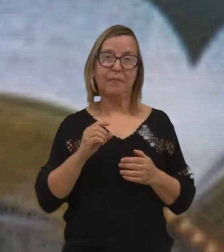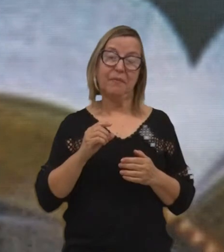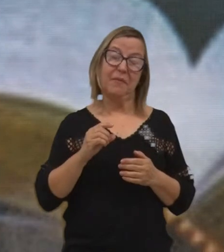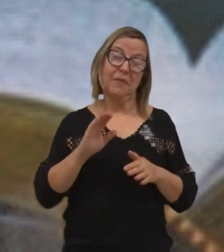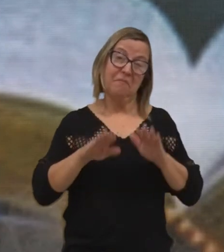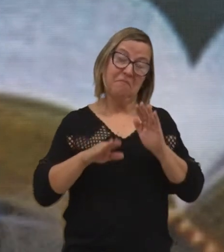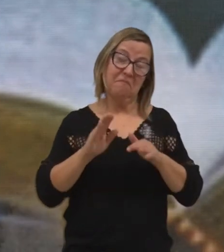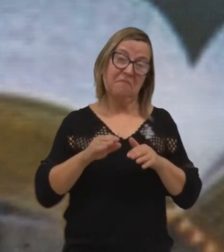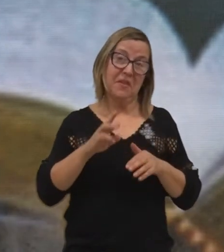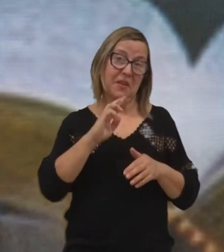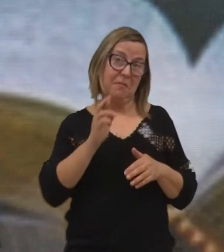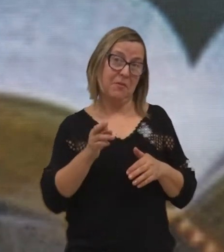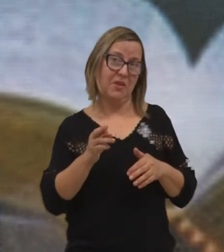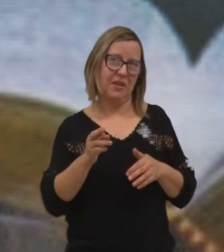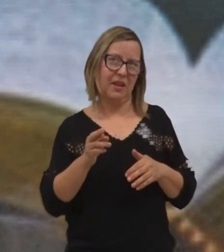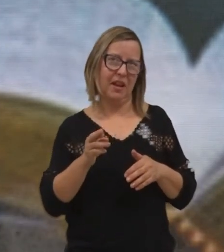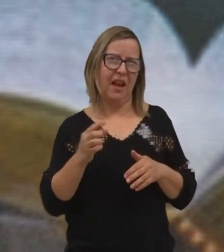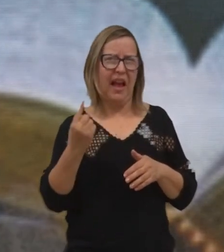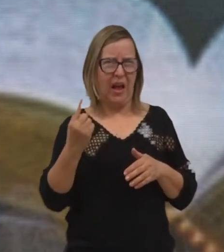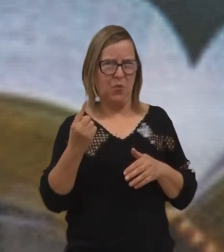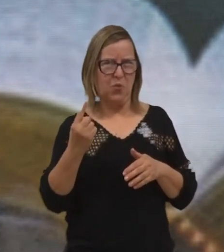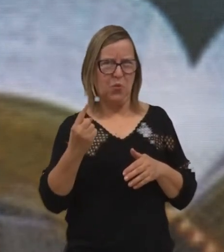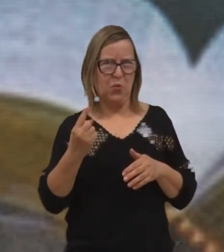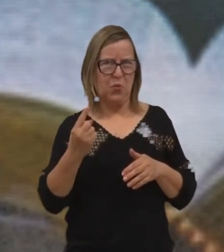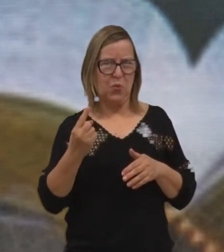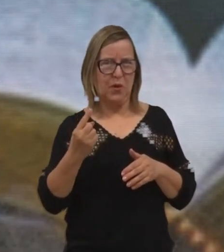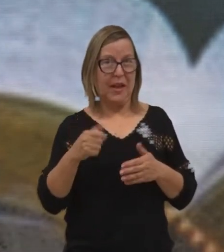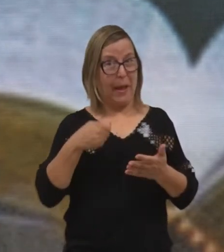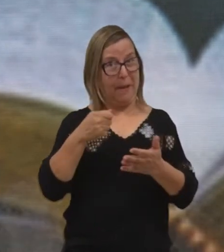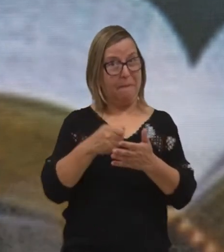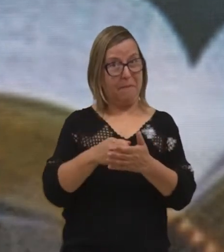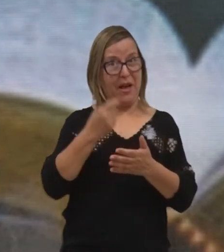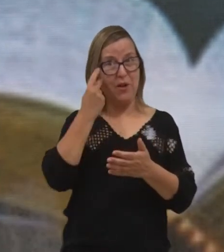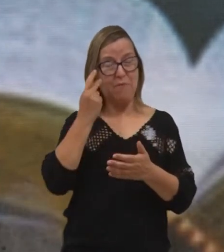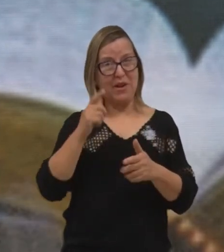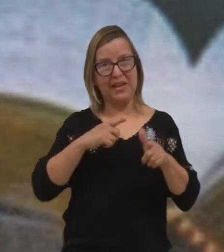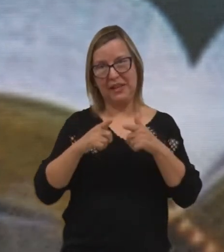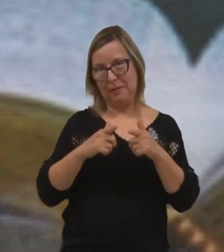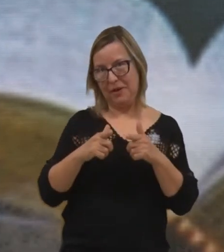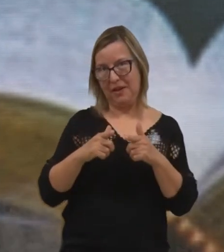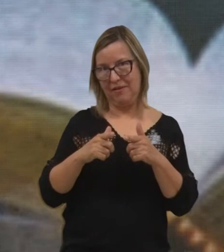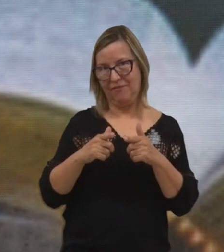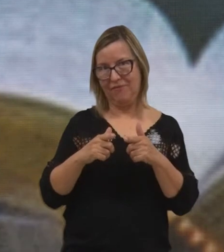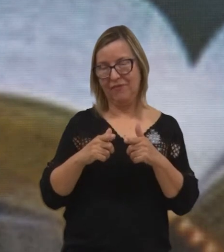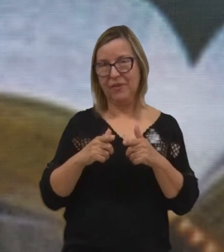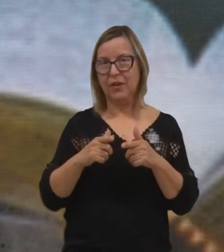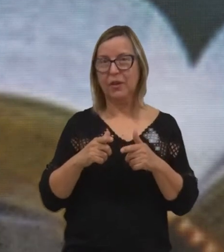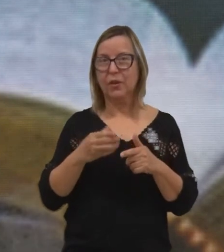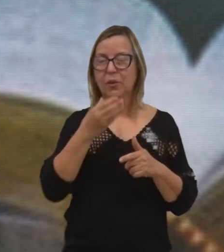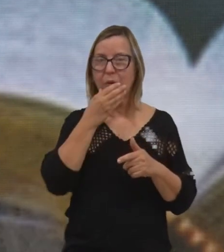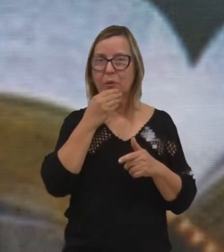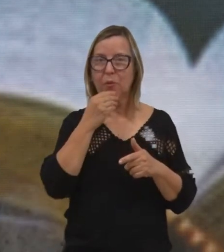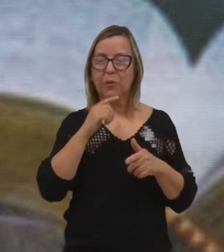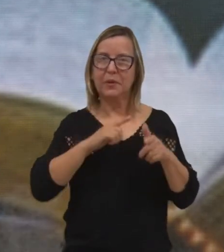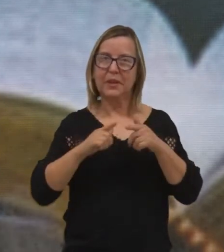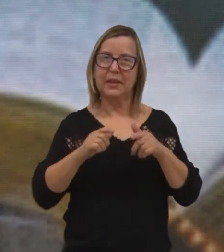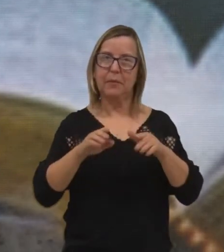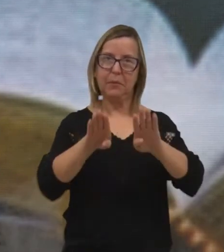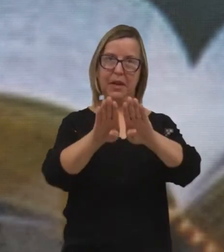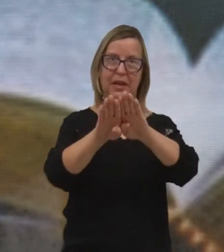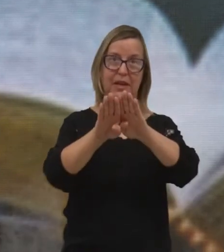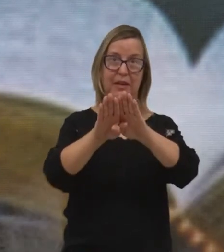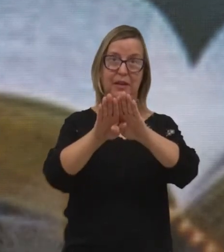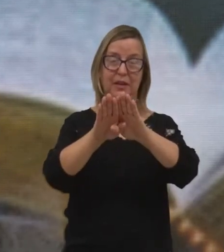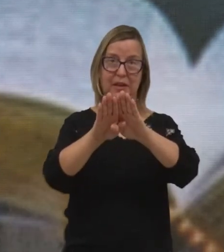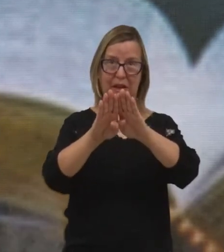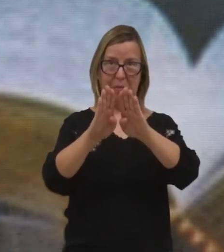Diante do nosso primeiro olhar humano, nós vamos avaliar assim: bom, o porteiro é remunerado, ele recebe só a remuneração da igreja,